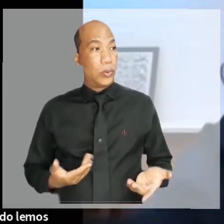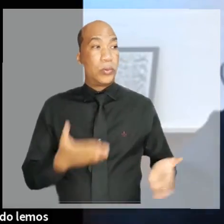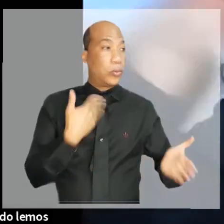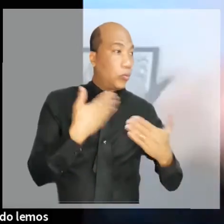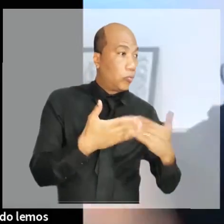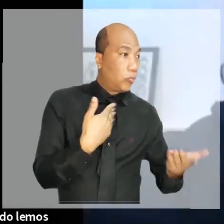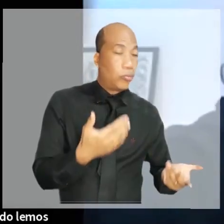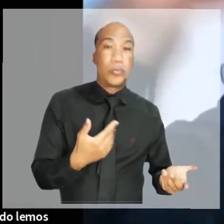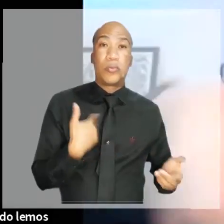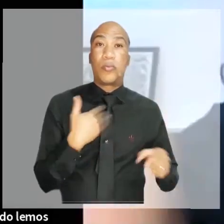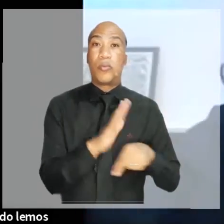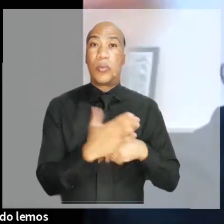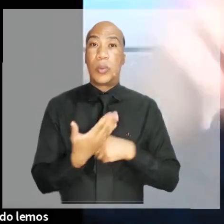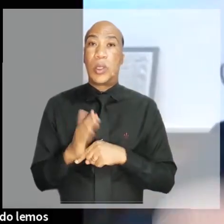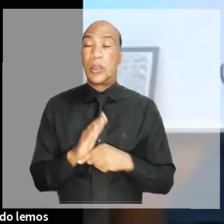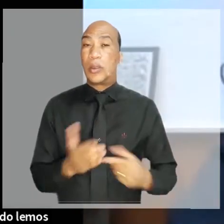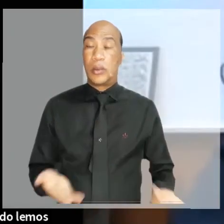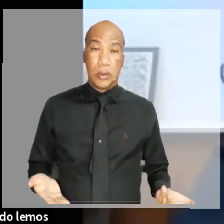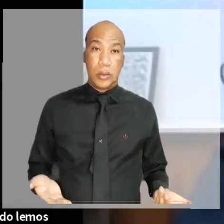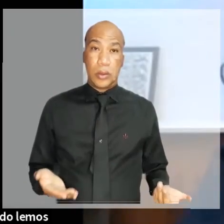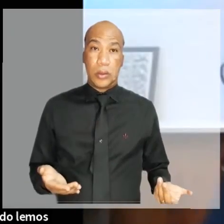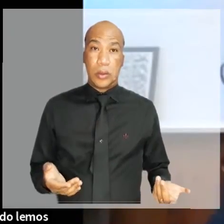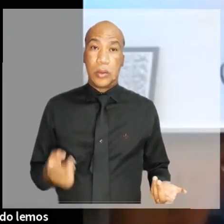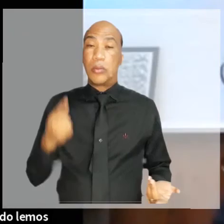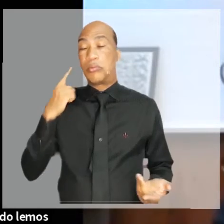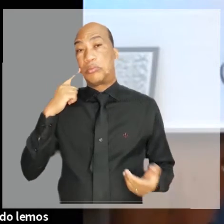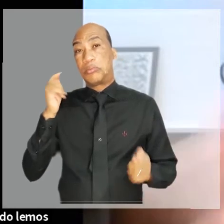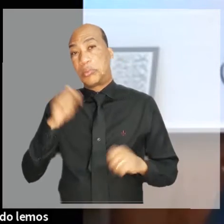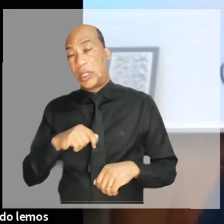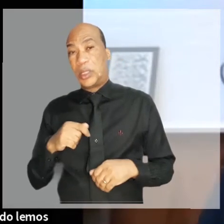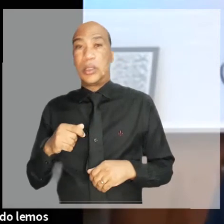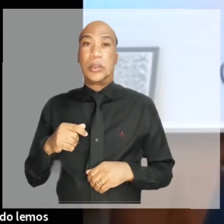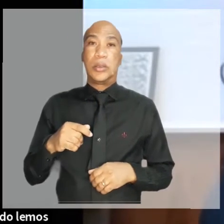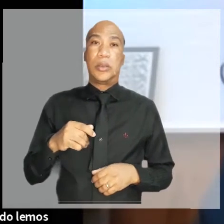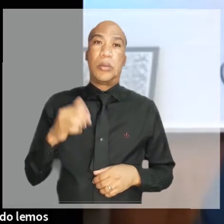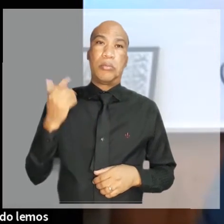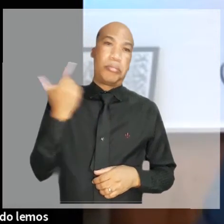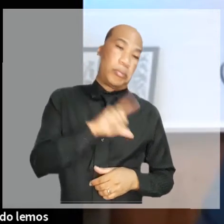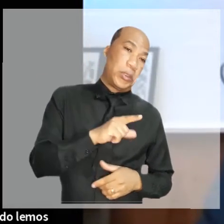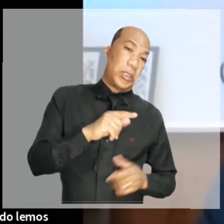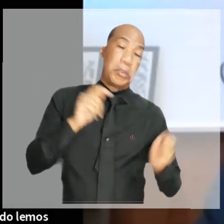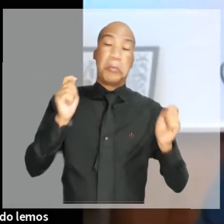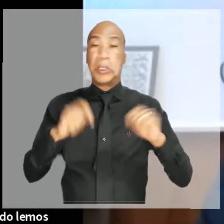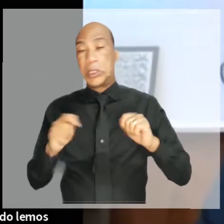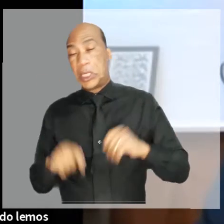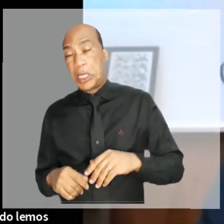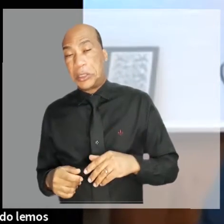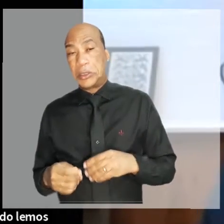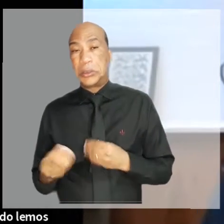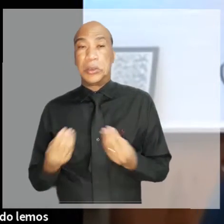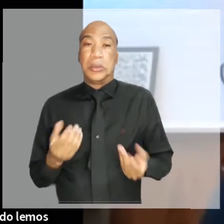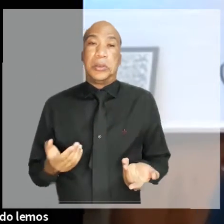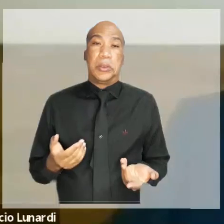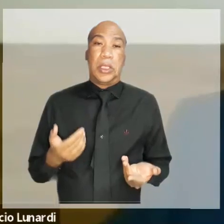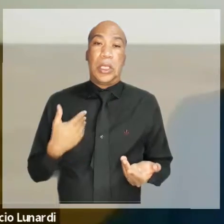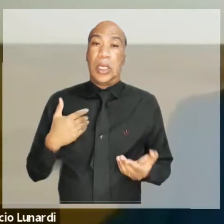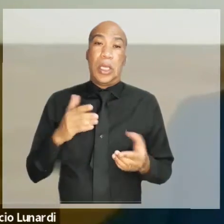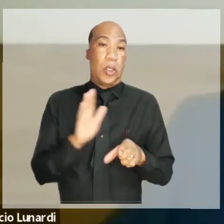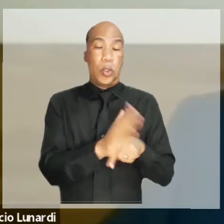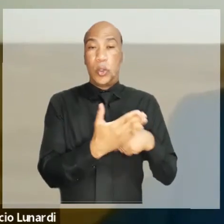inovações beneficiando ao ecossistema como um todo, tanto público como privado. Muito